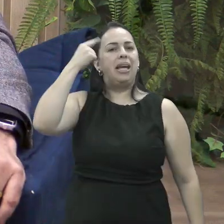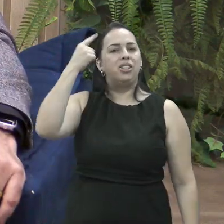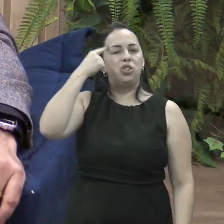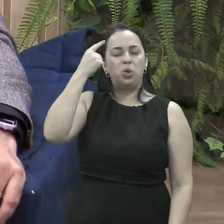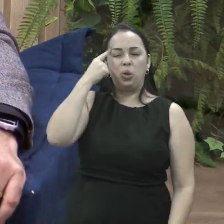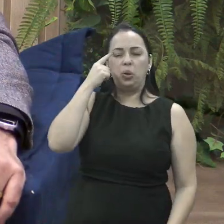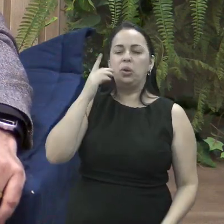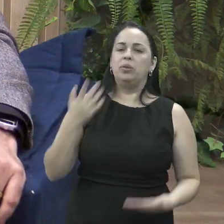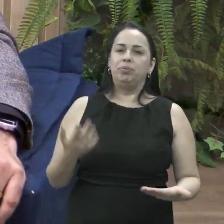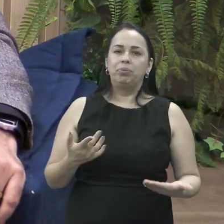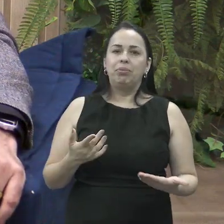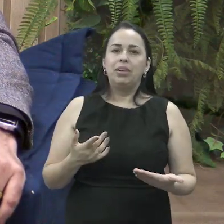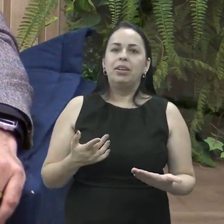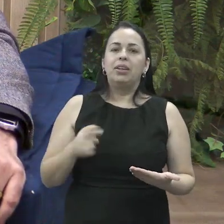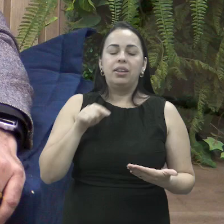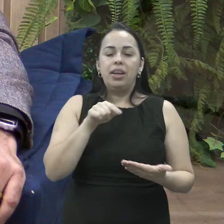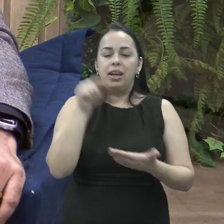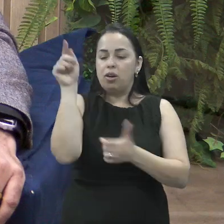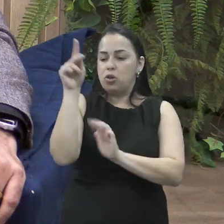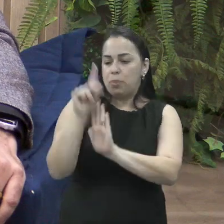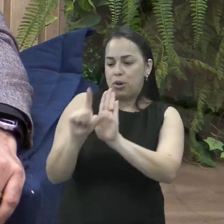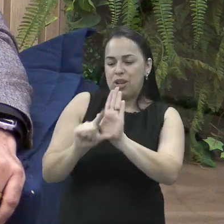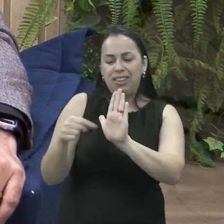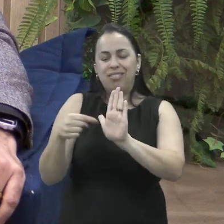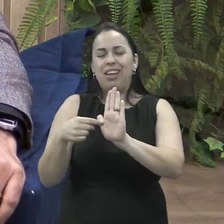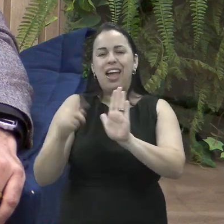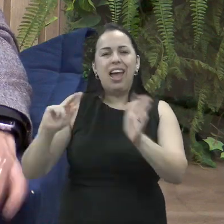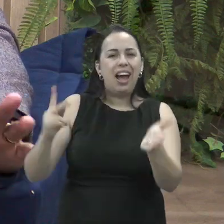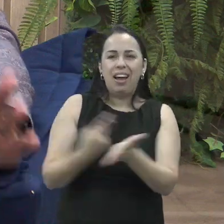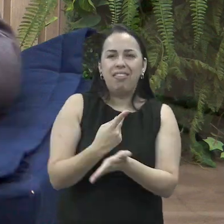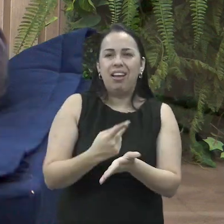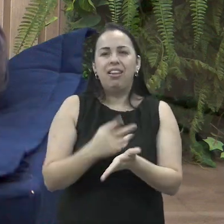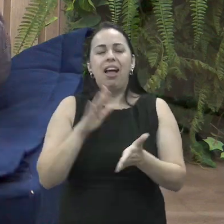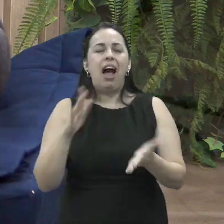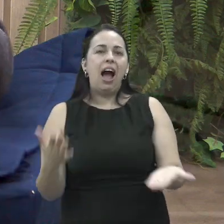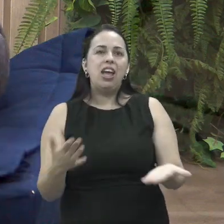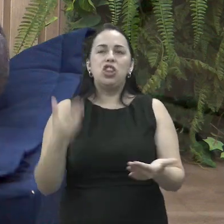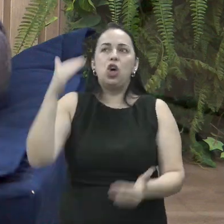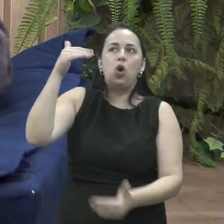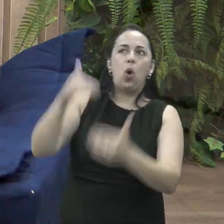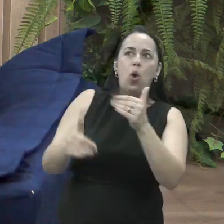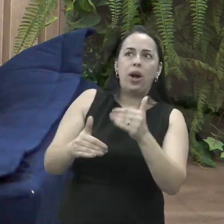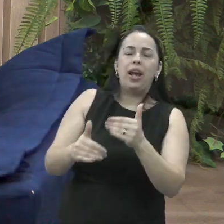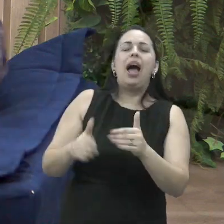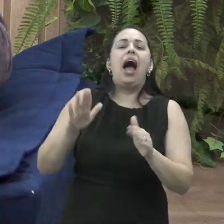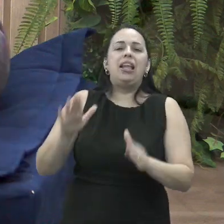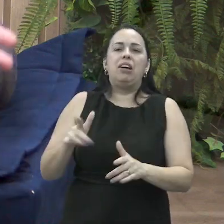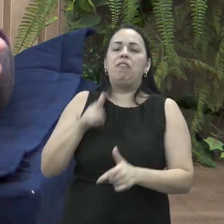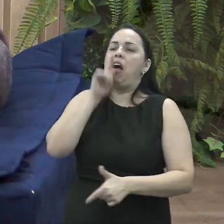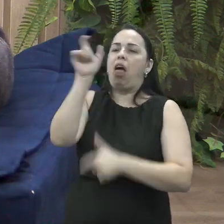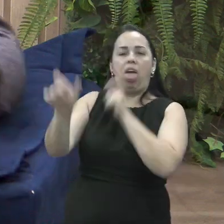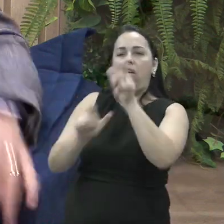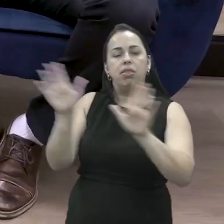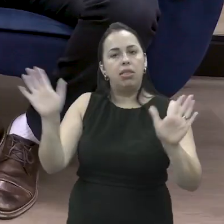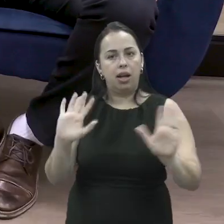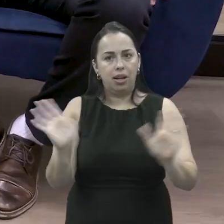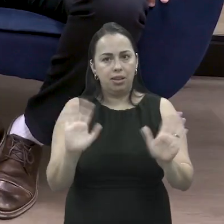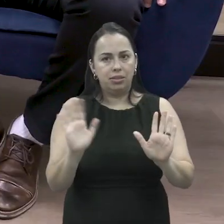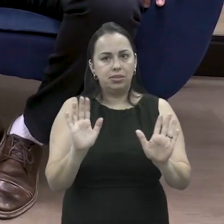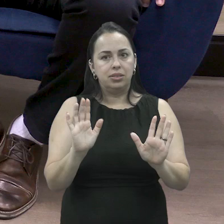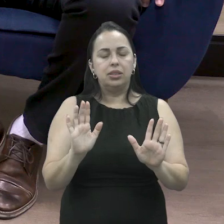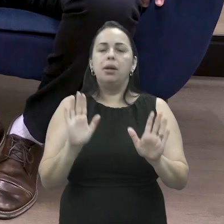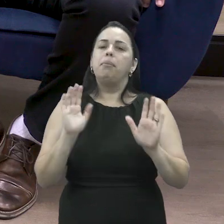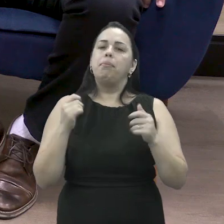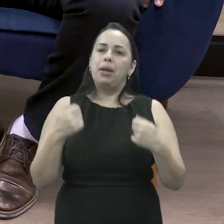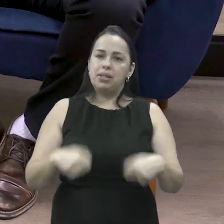por oposição, não sou oposição porque eu entendo que aquilo realmente é errado. Mas como eu sou contra o governo, então eu vou bater no governo. Eu entendo que esse